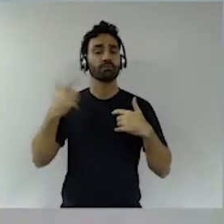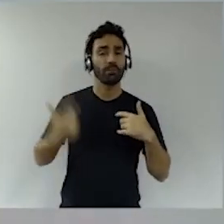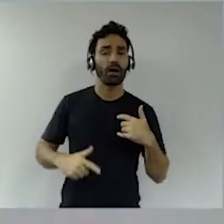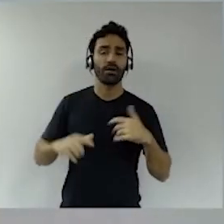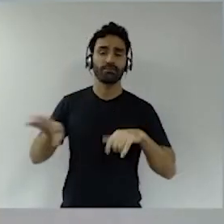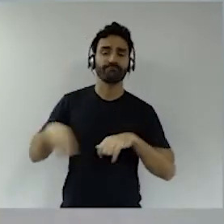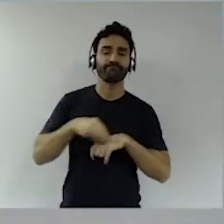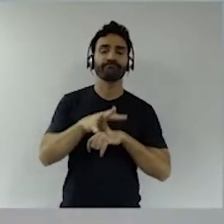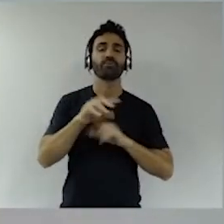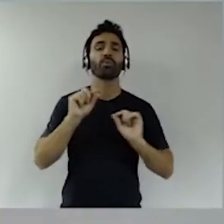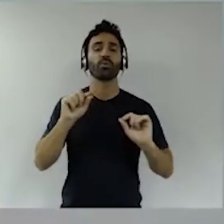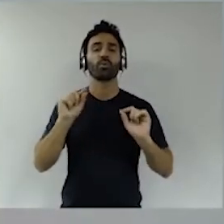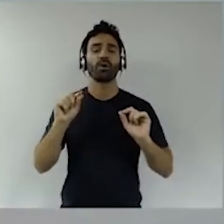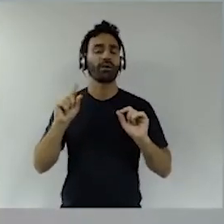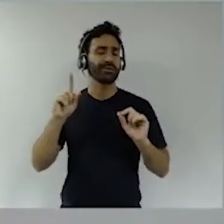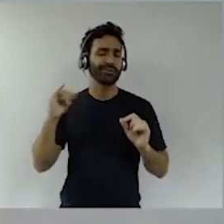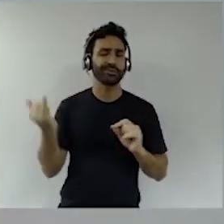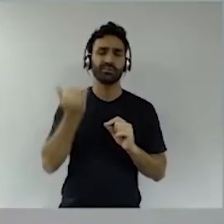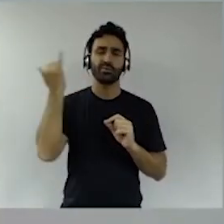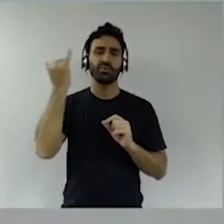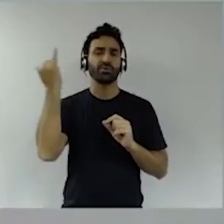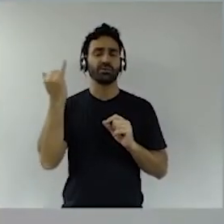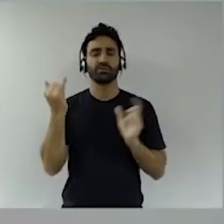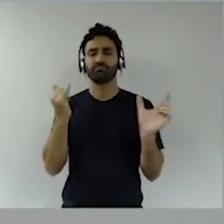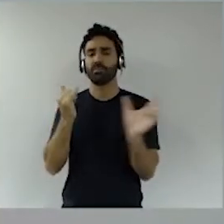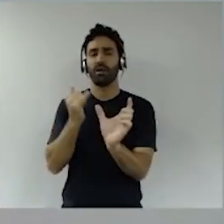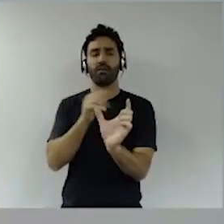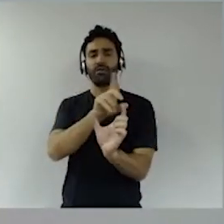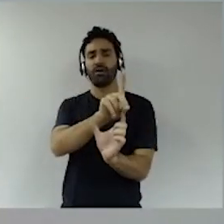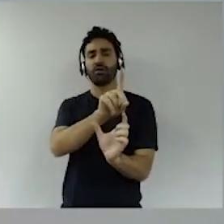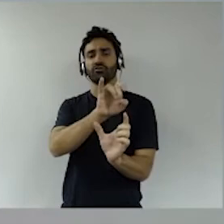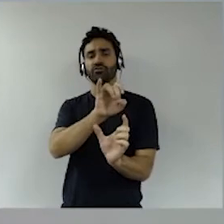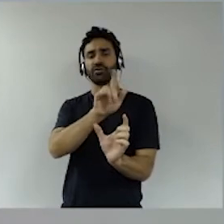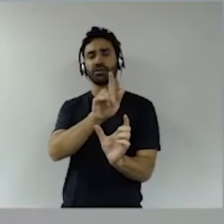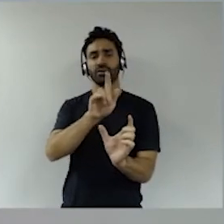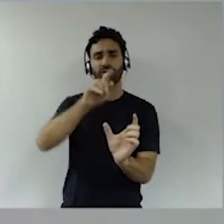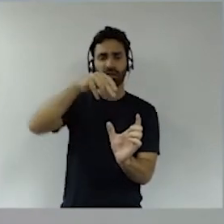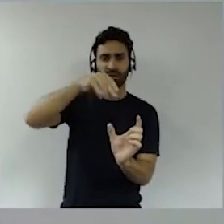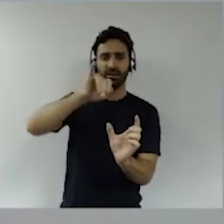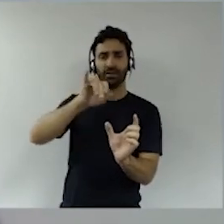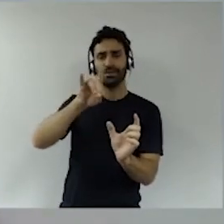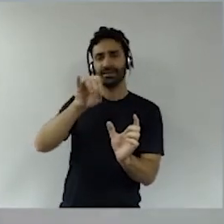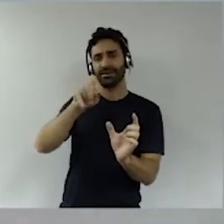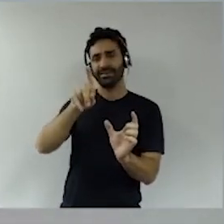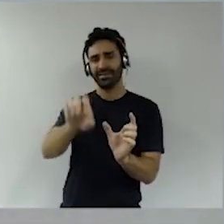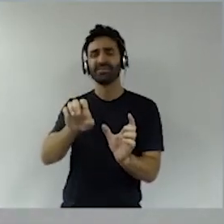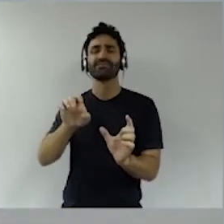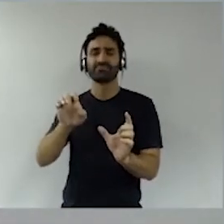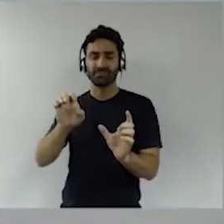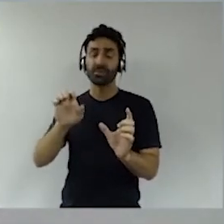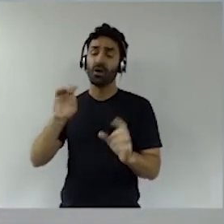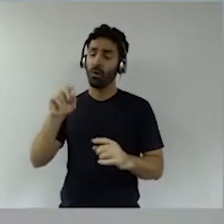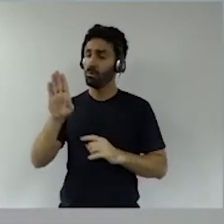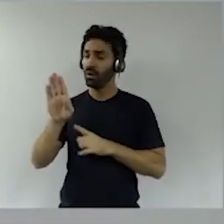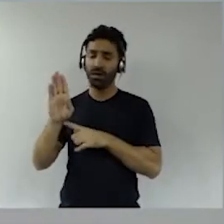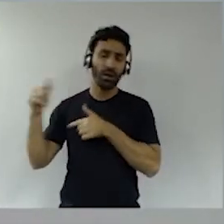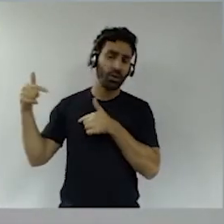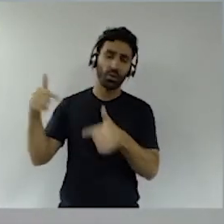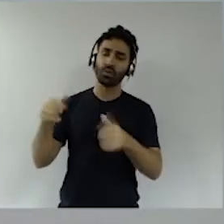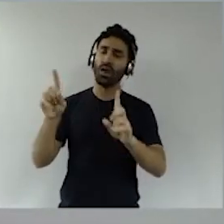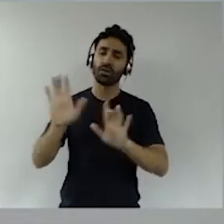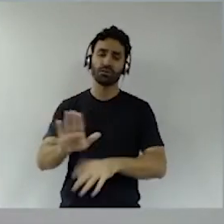palavra de extrema relevância: dignidade, que é o que a advocacia luta diariamente para entregar